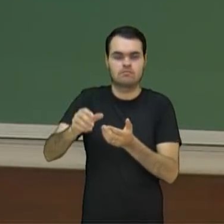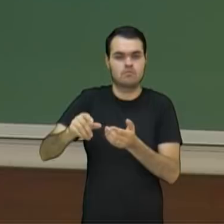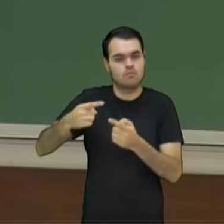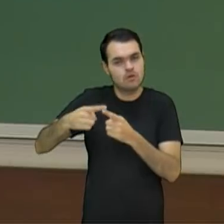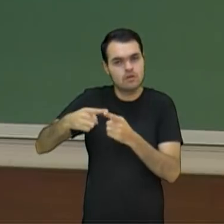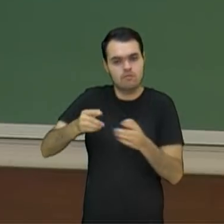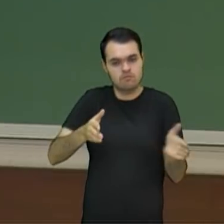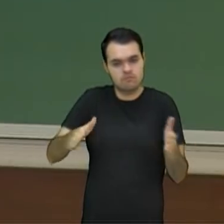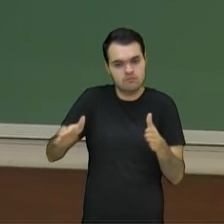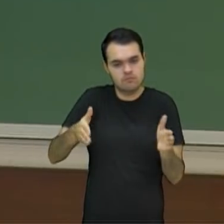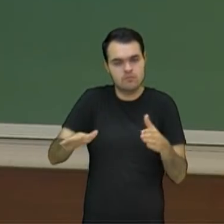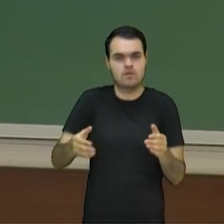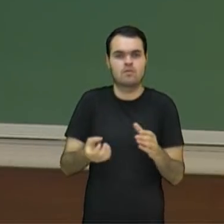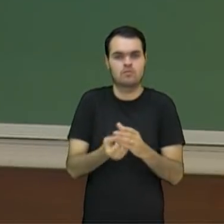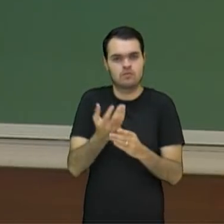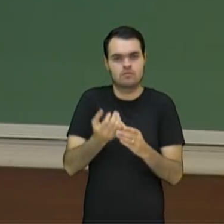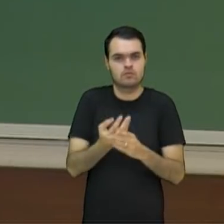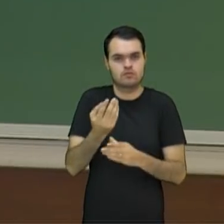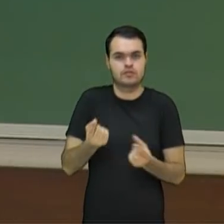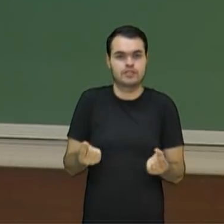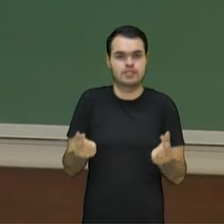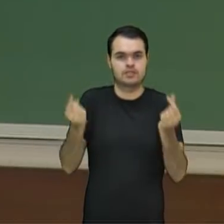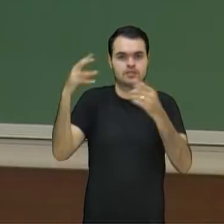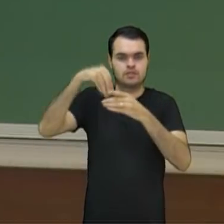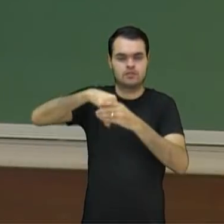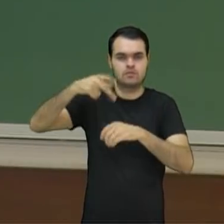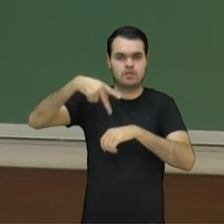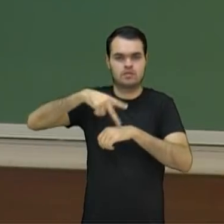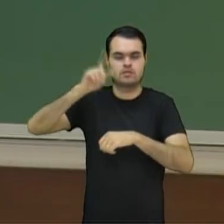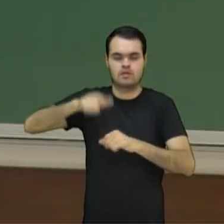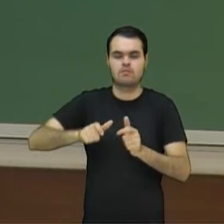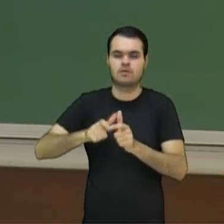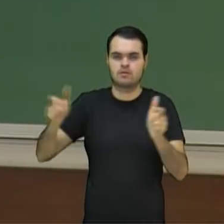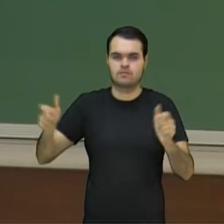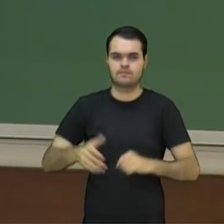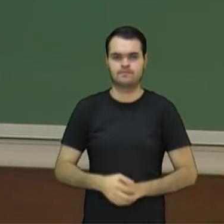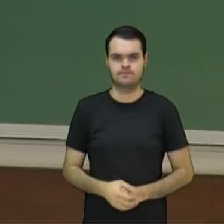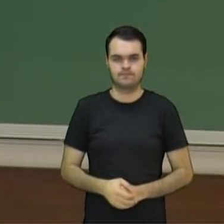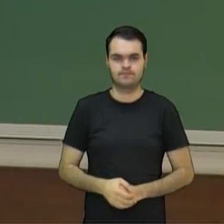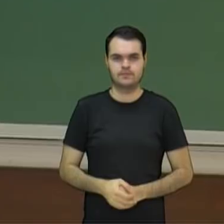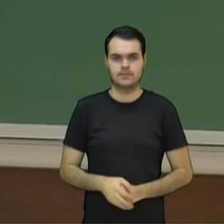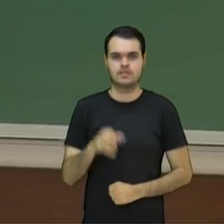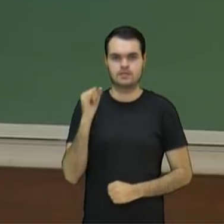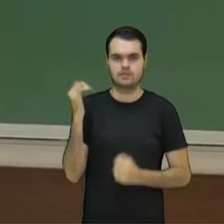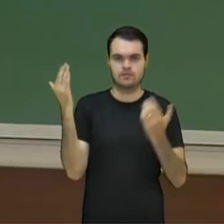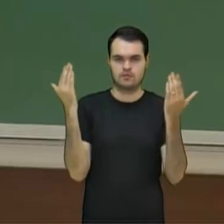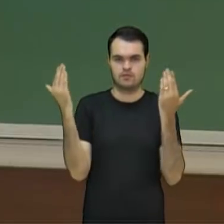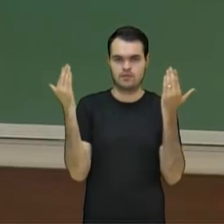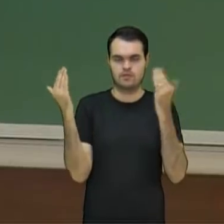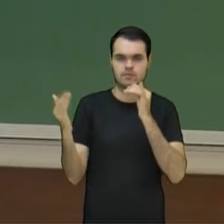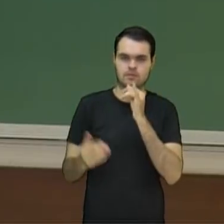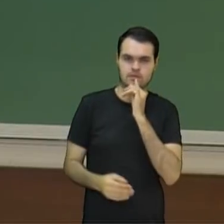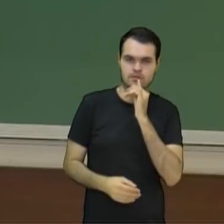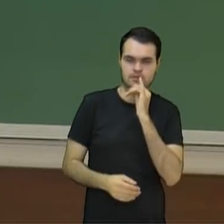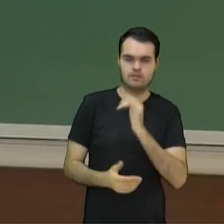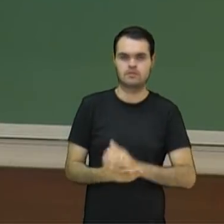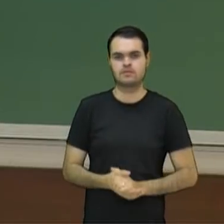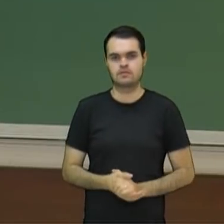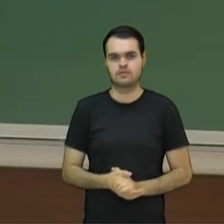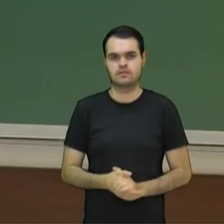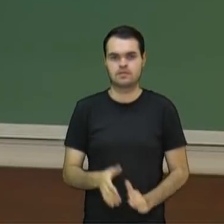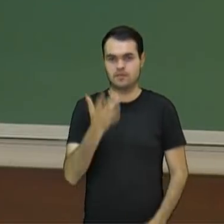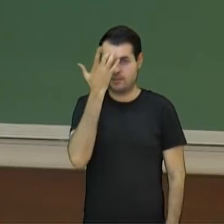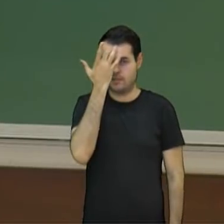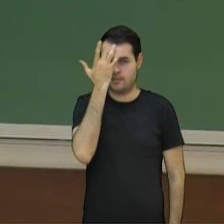a produção de riquezas no país também é maior. Enquanto que, se nós formos comparar, por exemplo, com a